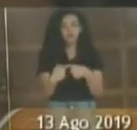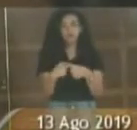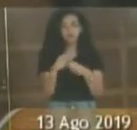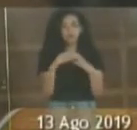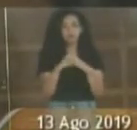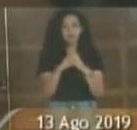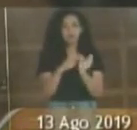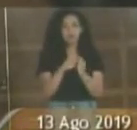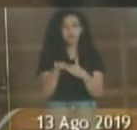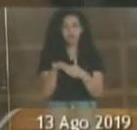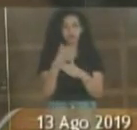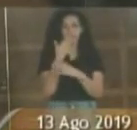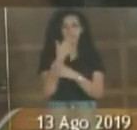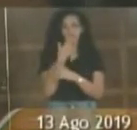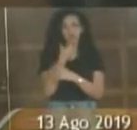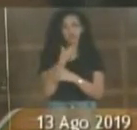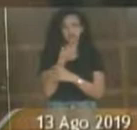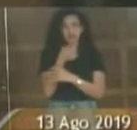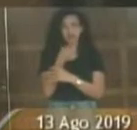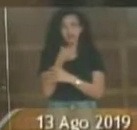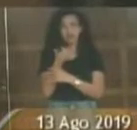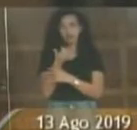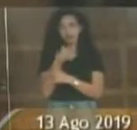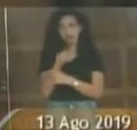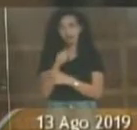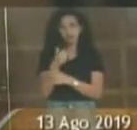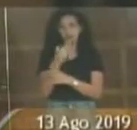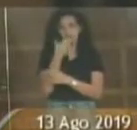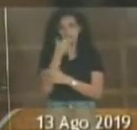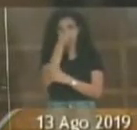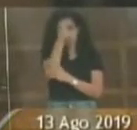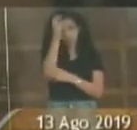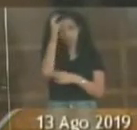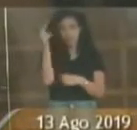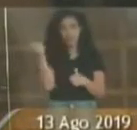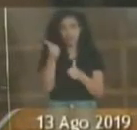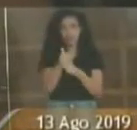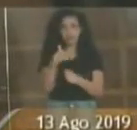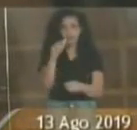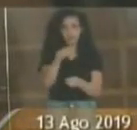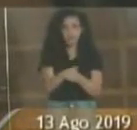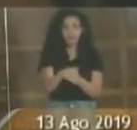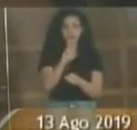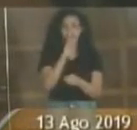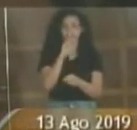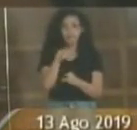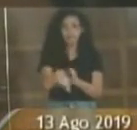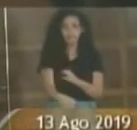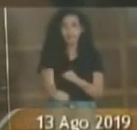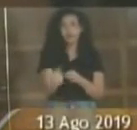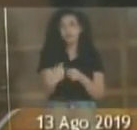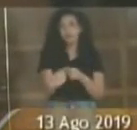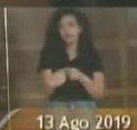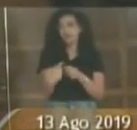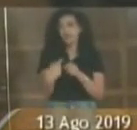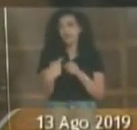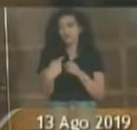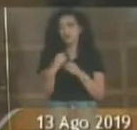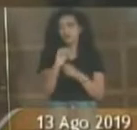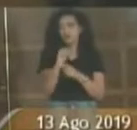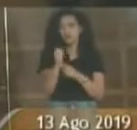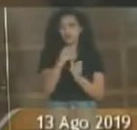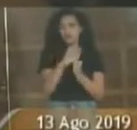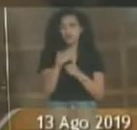Camorim Pequeno. Indicação 2391, indicando ao prefeito a troca da tampa de bueiro na rua Ivo Cândido Teixeira, próxima à Igreja Universal